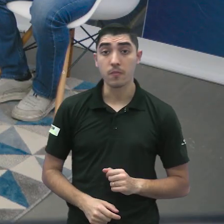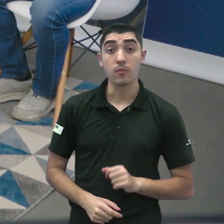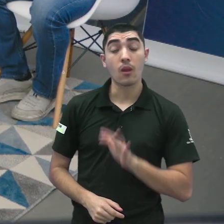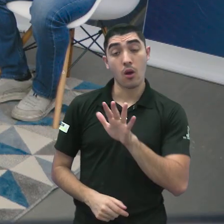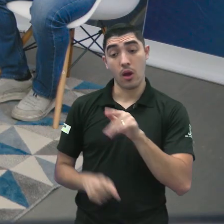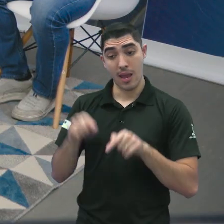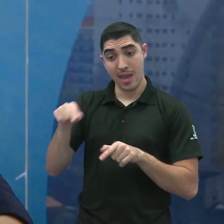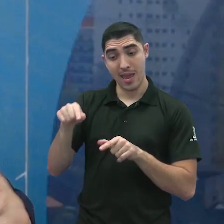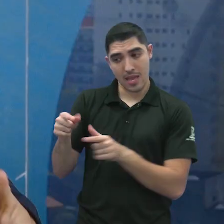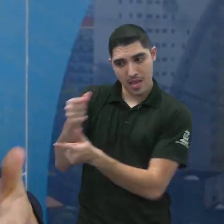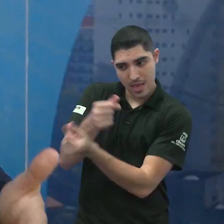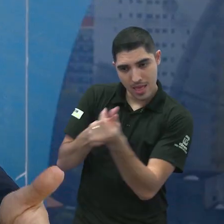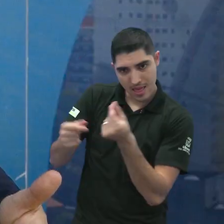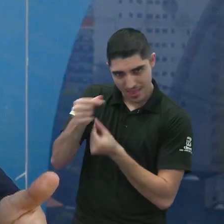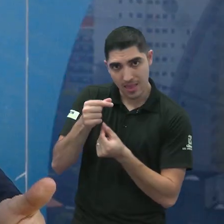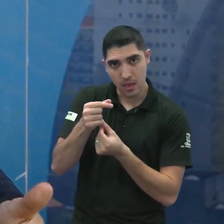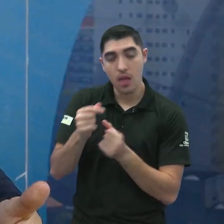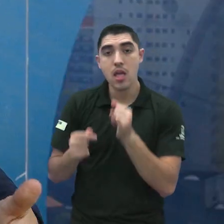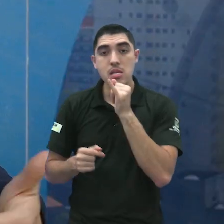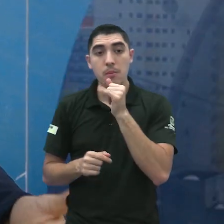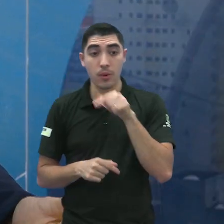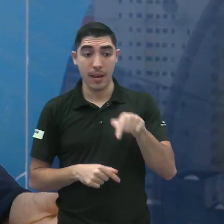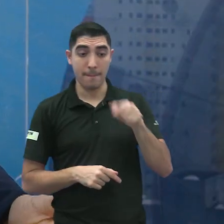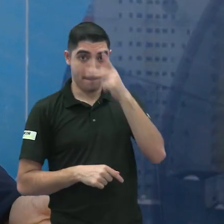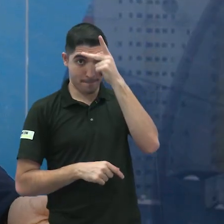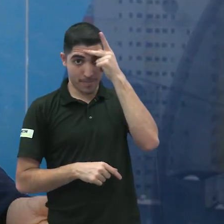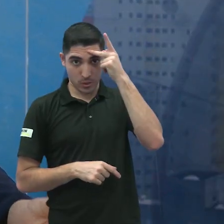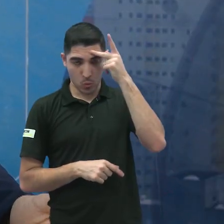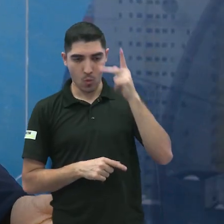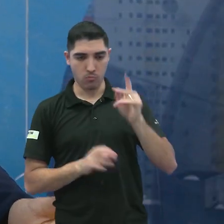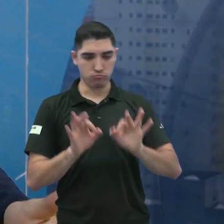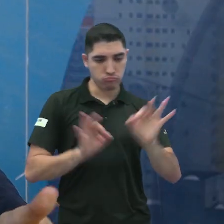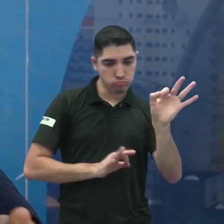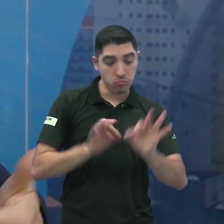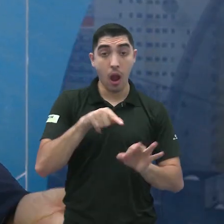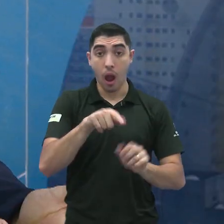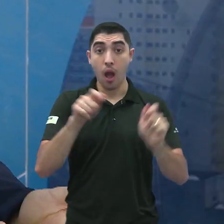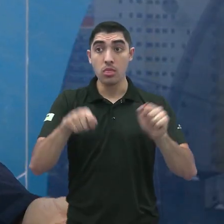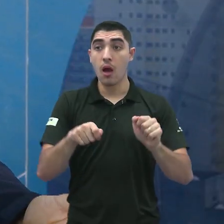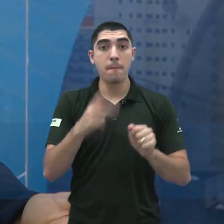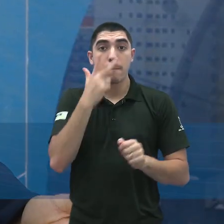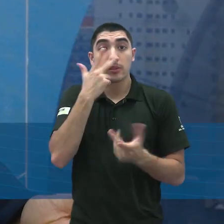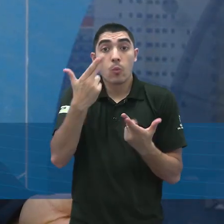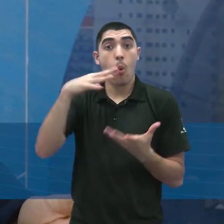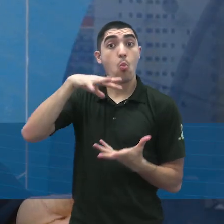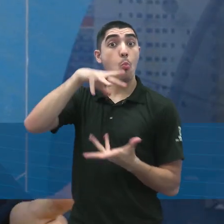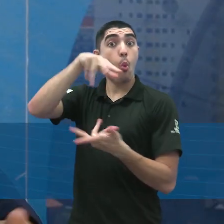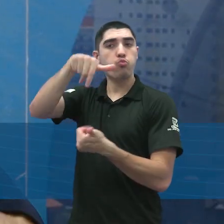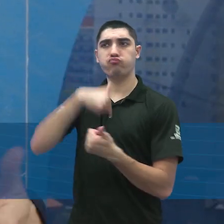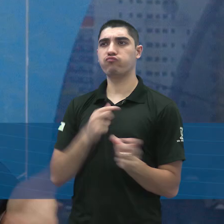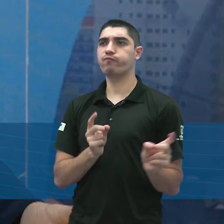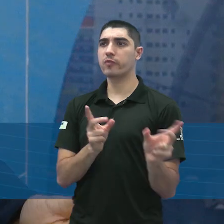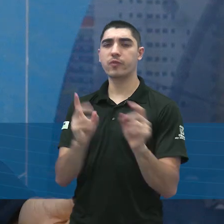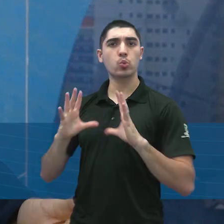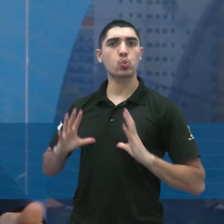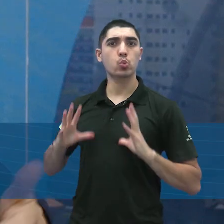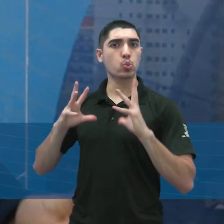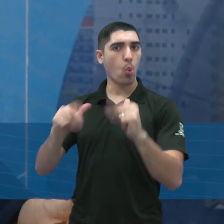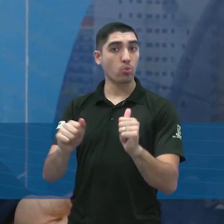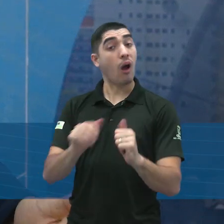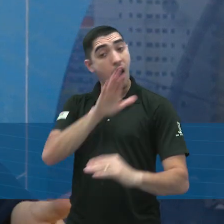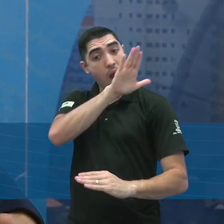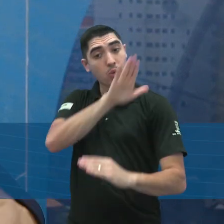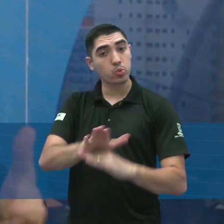conversamos anteriormente, né, o e-commerce ele permite que o produtor local ele haja globalmente, inclusive, né? Então isso ele